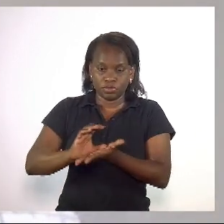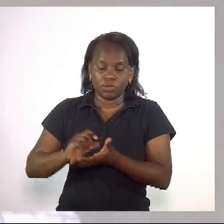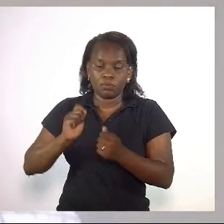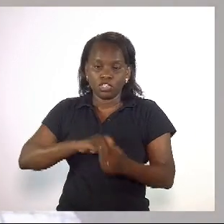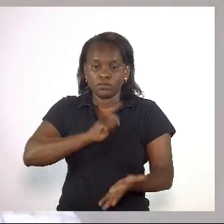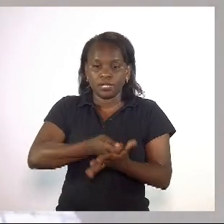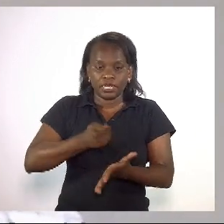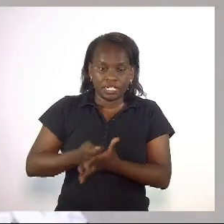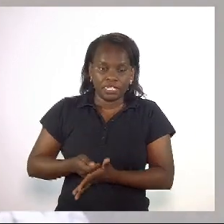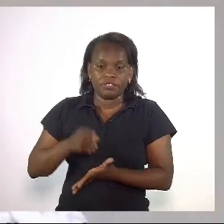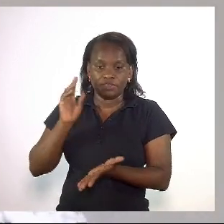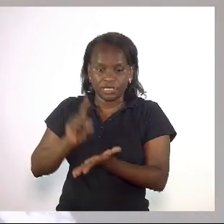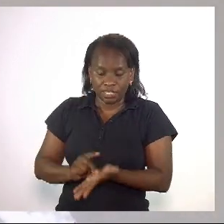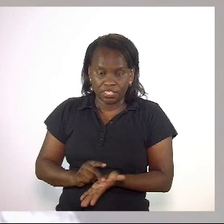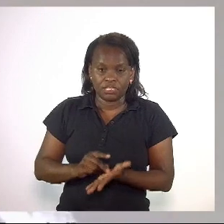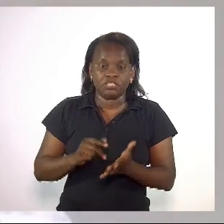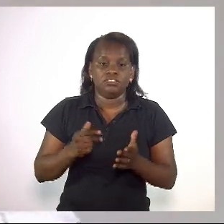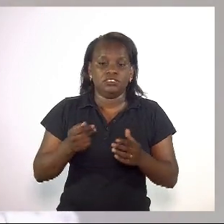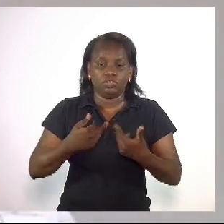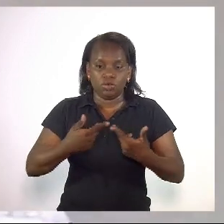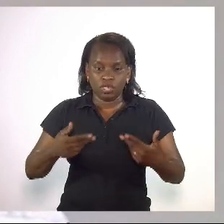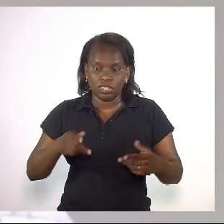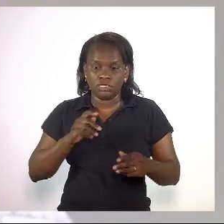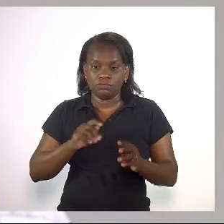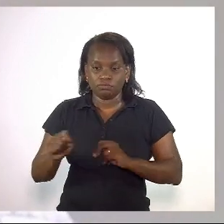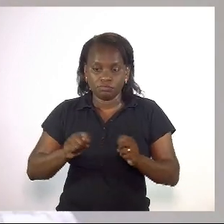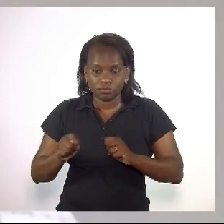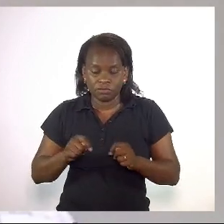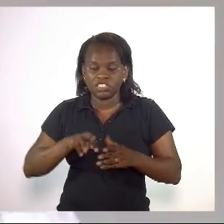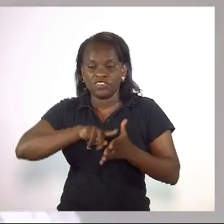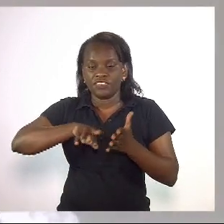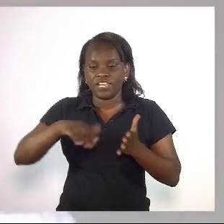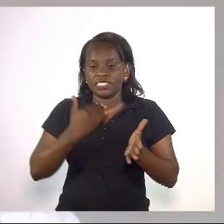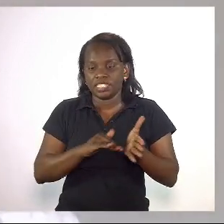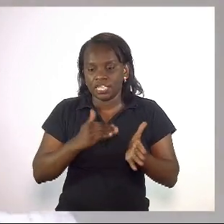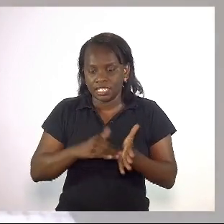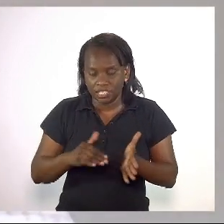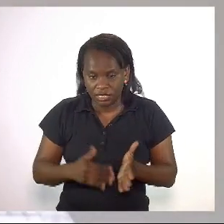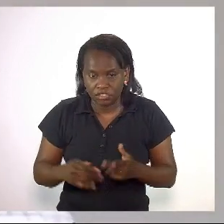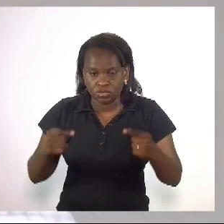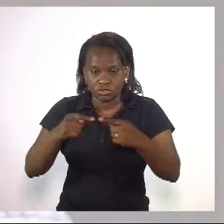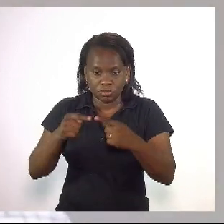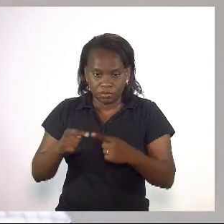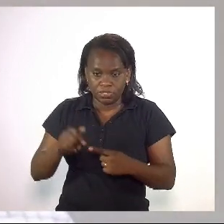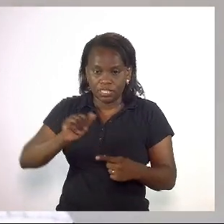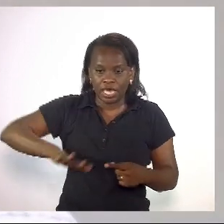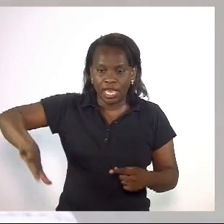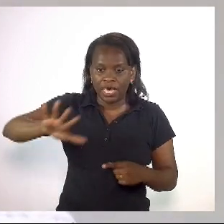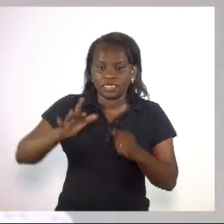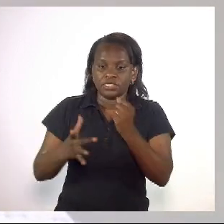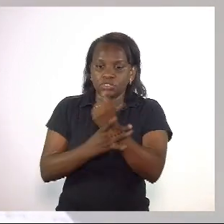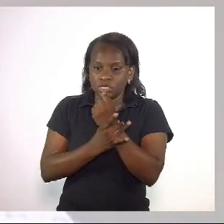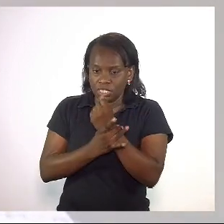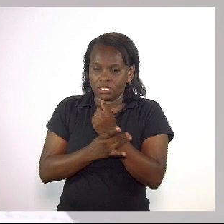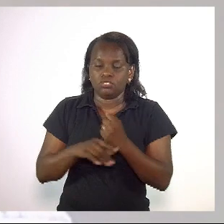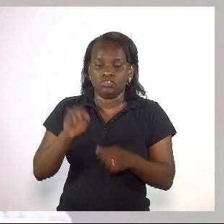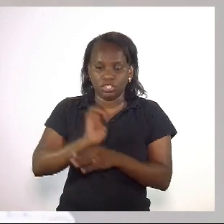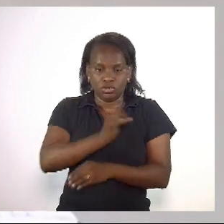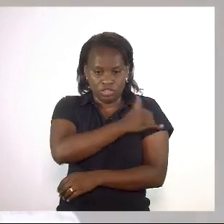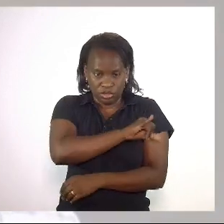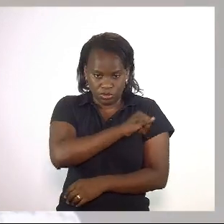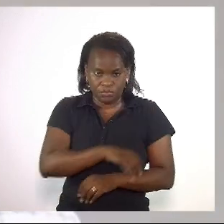custeio, reaparelhamento e modernização das diversas secretarias relacionadas à área de segurança no Estado do Rio de Janeiro.